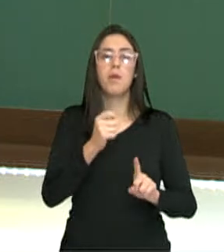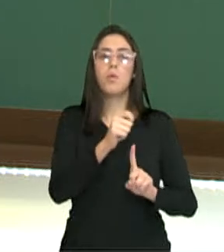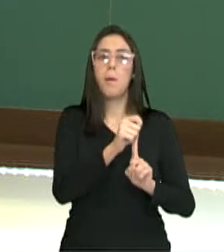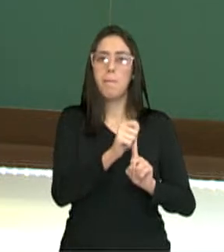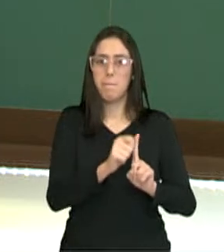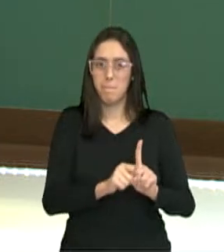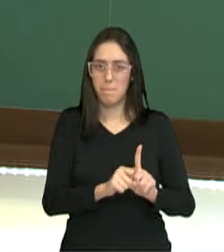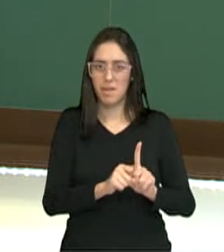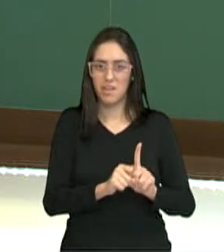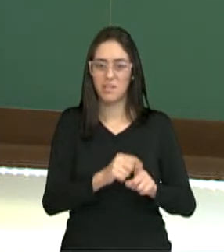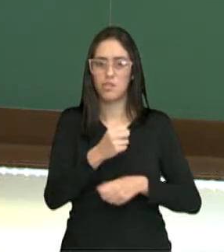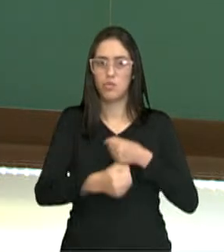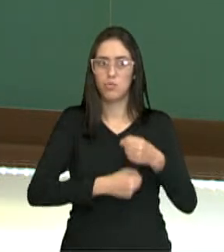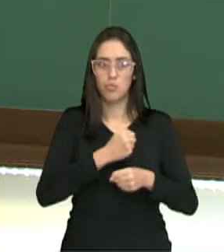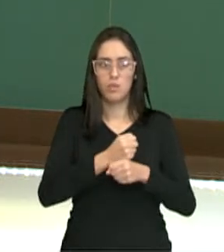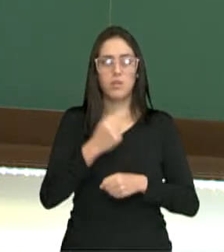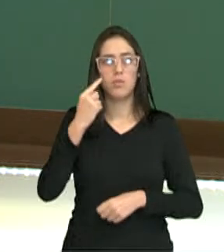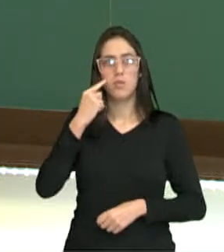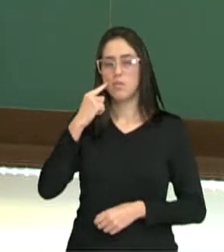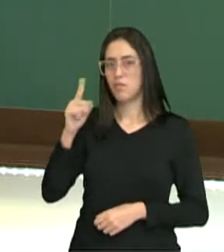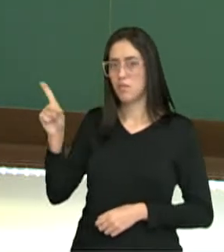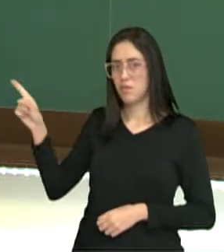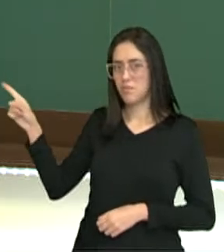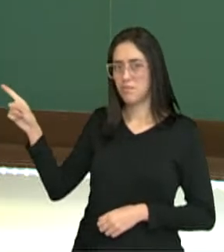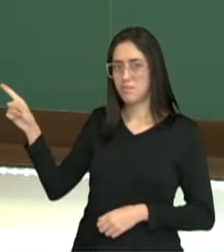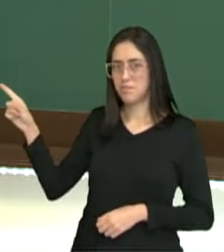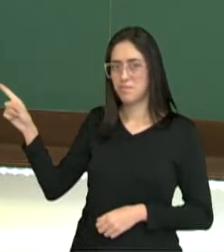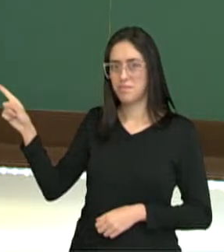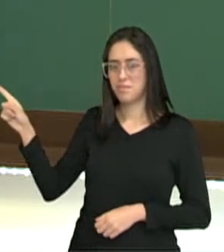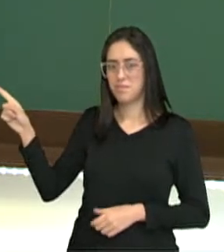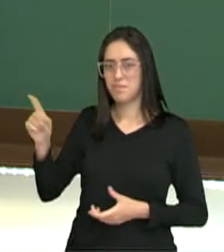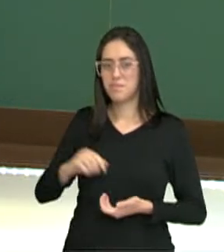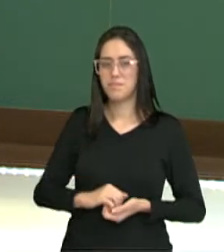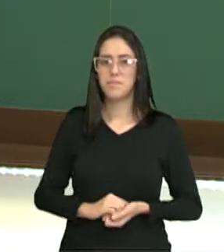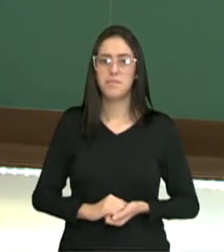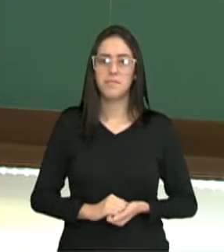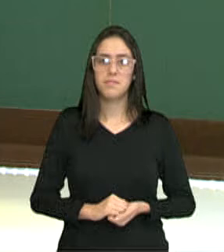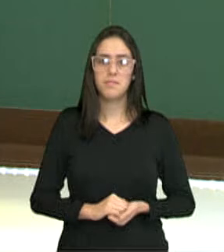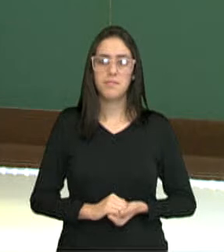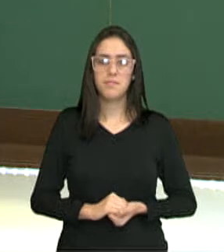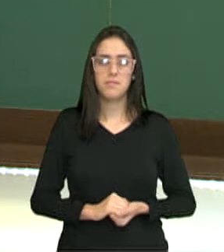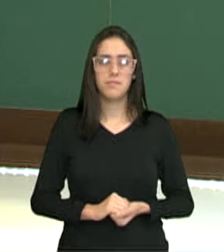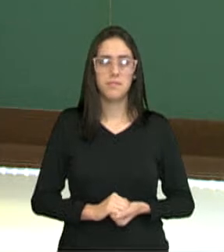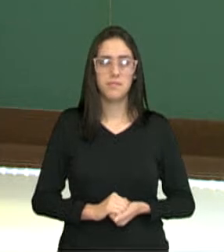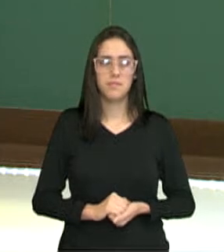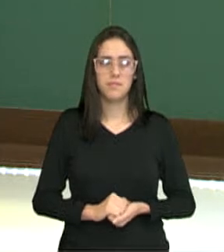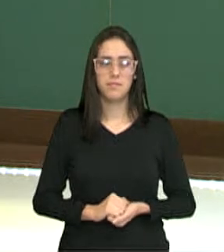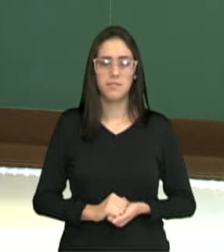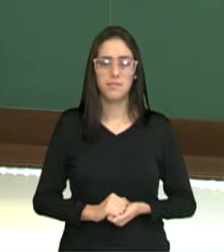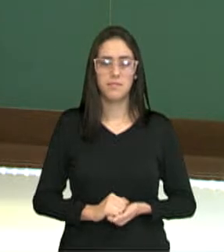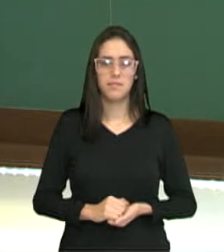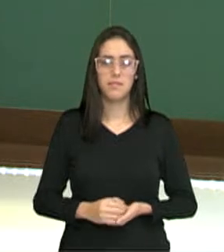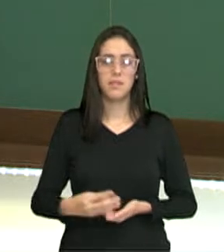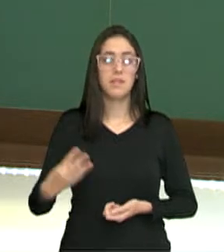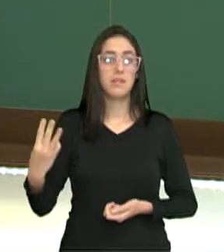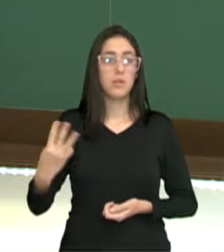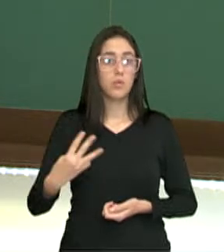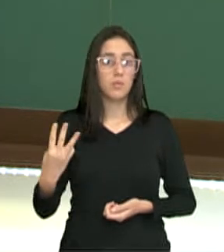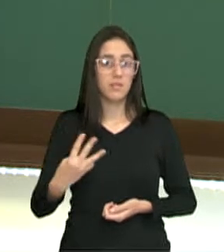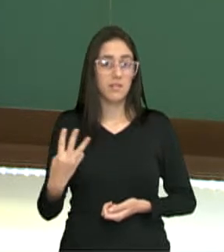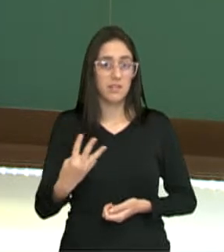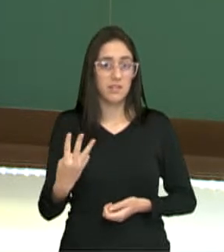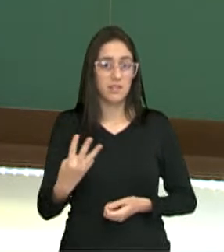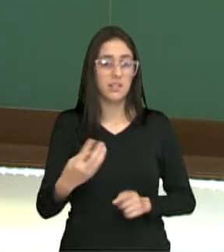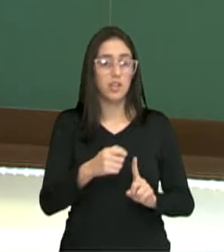substantivo masculino singular mês aqui, ó. Primer mês. El tercer mês